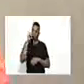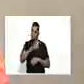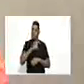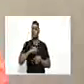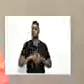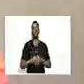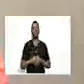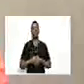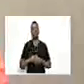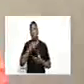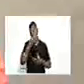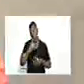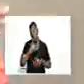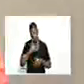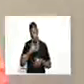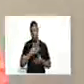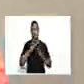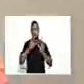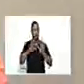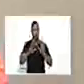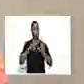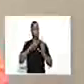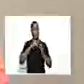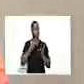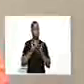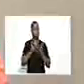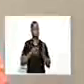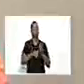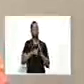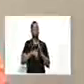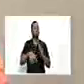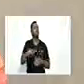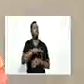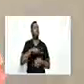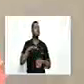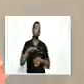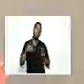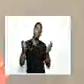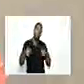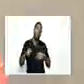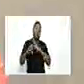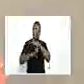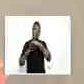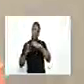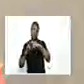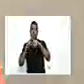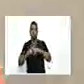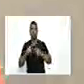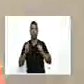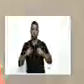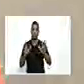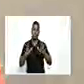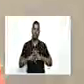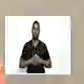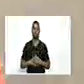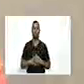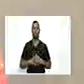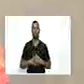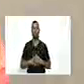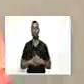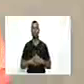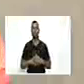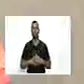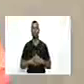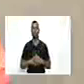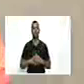é esse É opinião minha mas existe um estudo sim não tá fora de conação não tá DJ